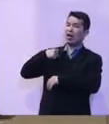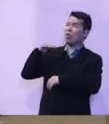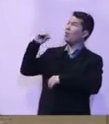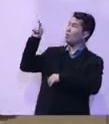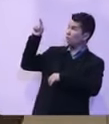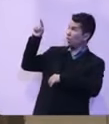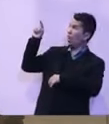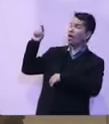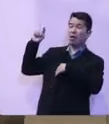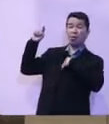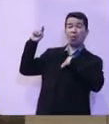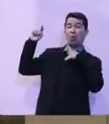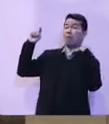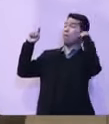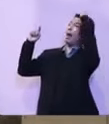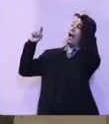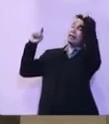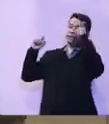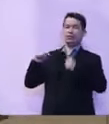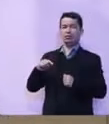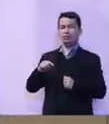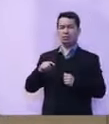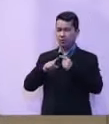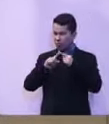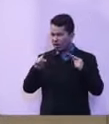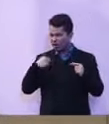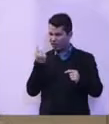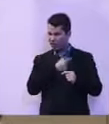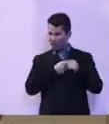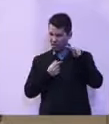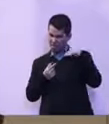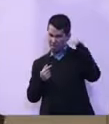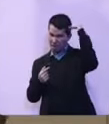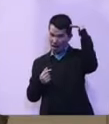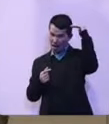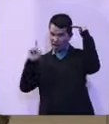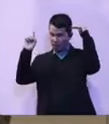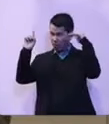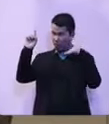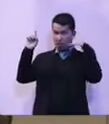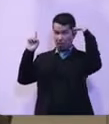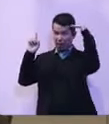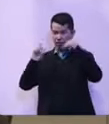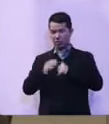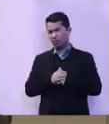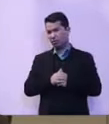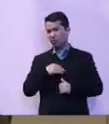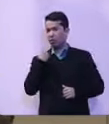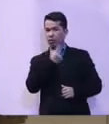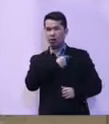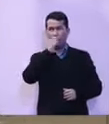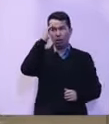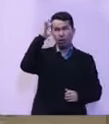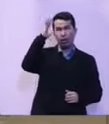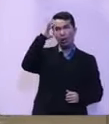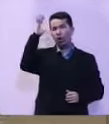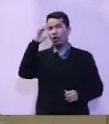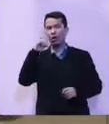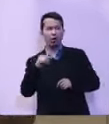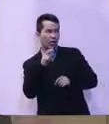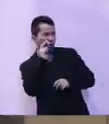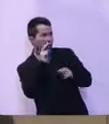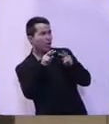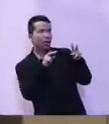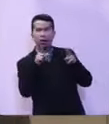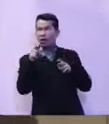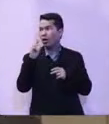gente endurece a nossa alma. Porque nos nossos devaneios e filosofias a gente acredita em coisas que